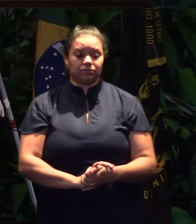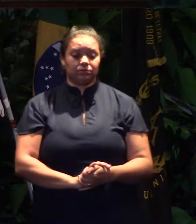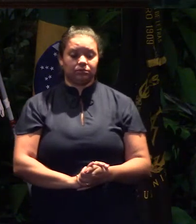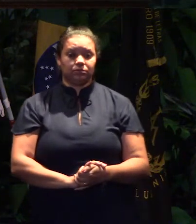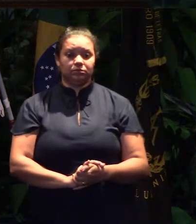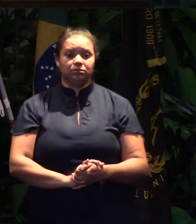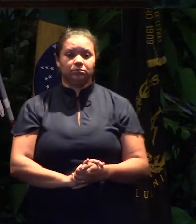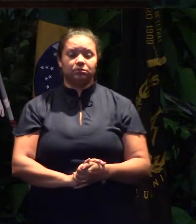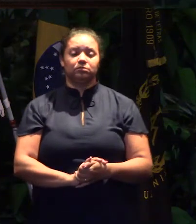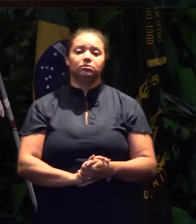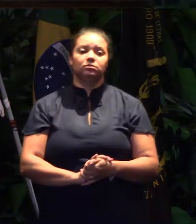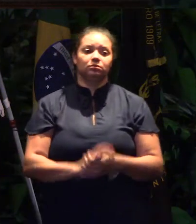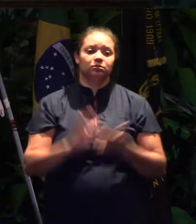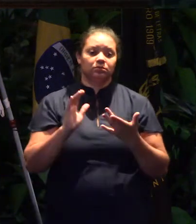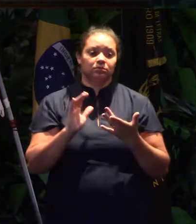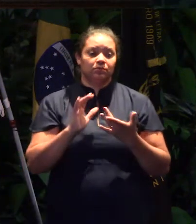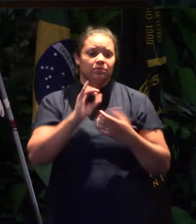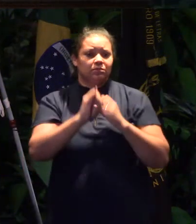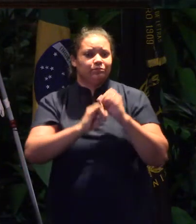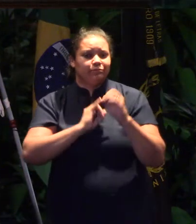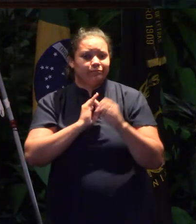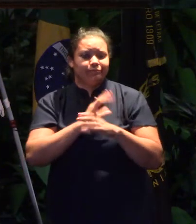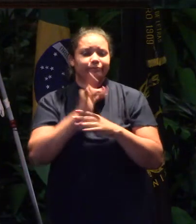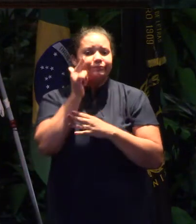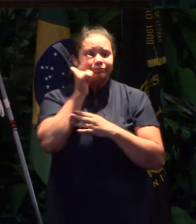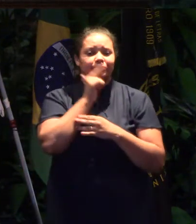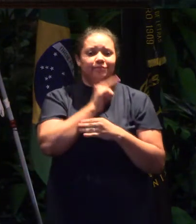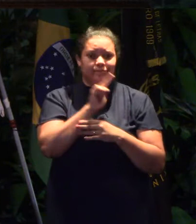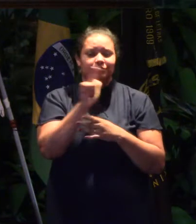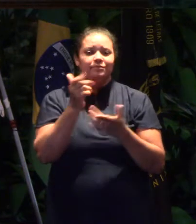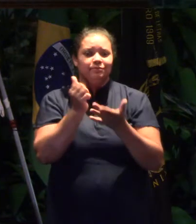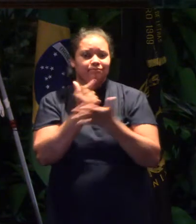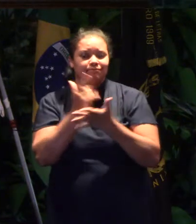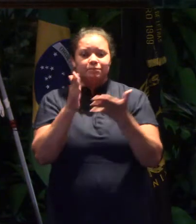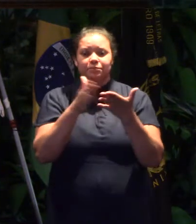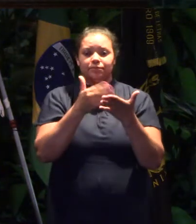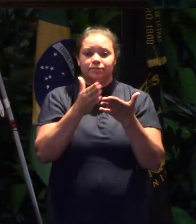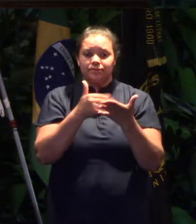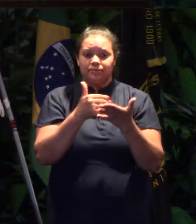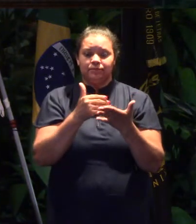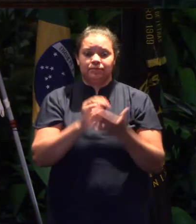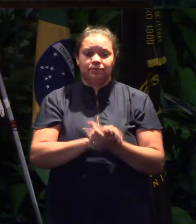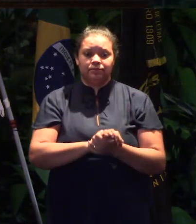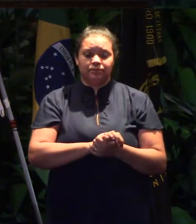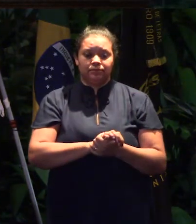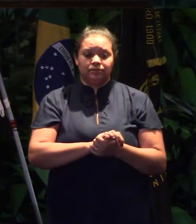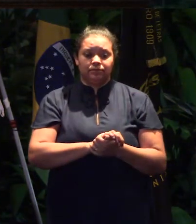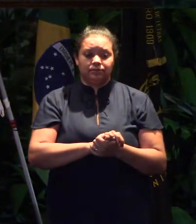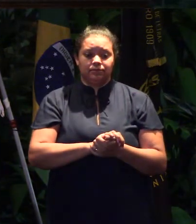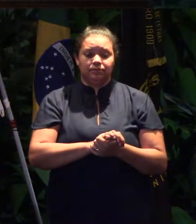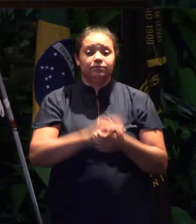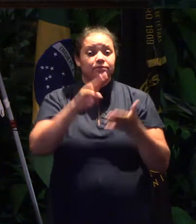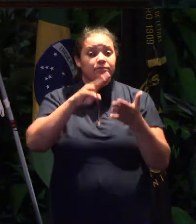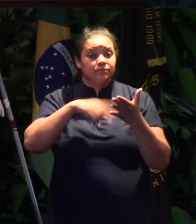que a cultura digital, já referida por o historiador Roger Chartier como uma segunda revolução no que diz respeito à leitura e